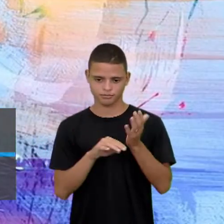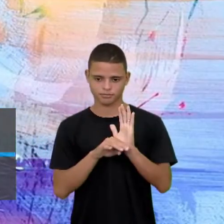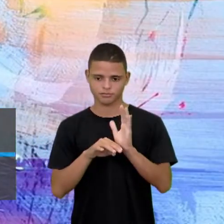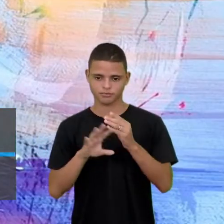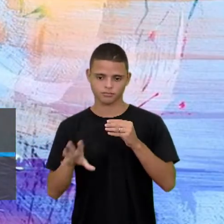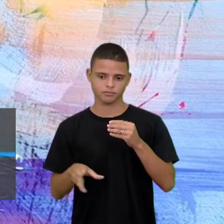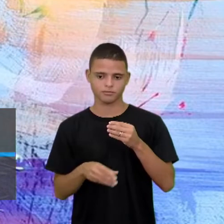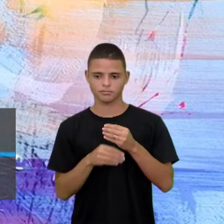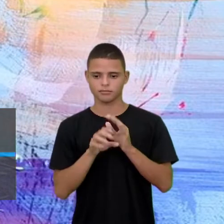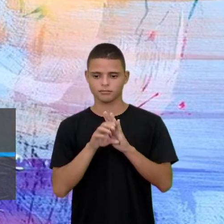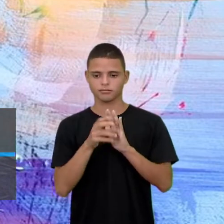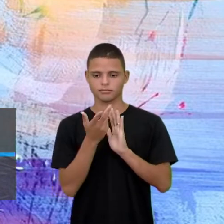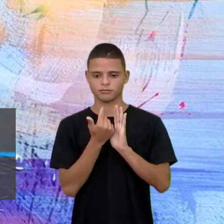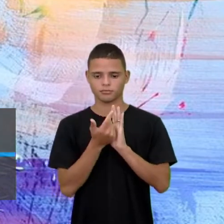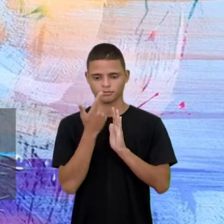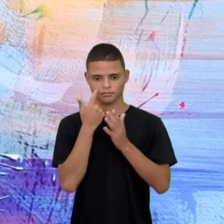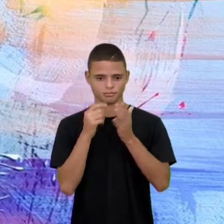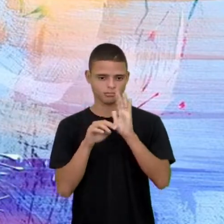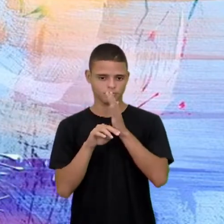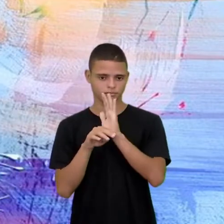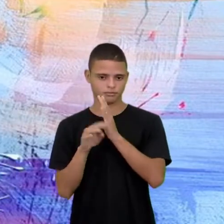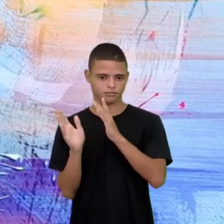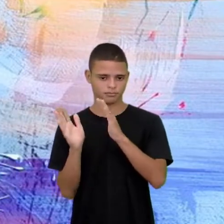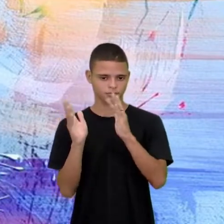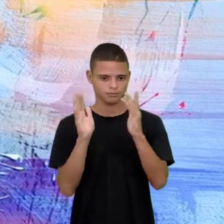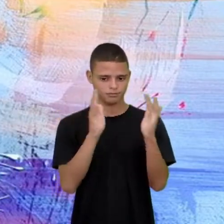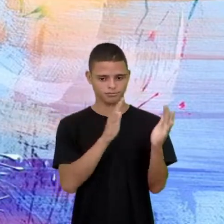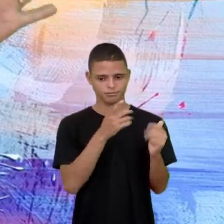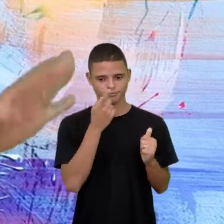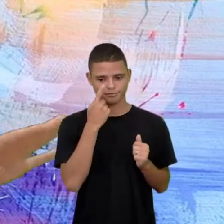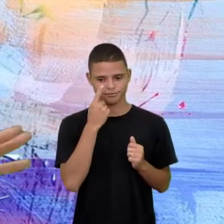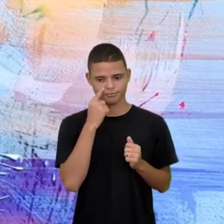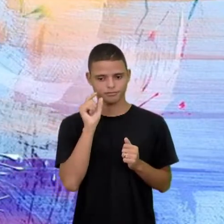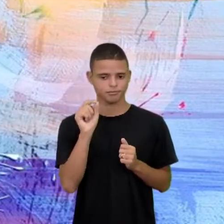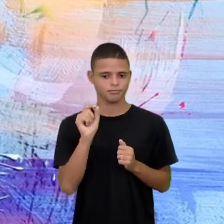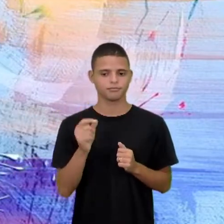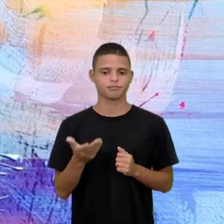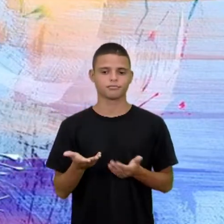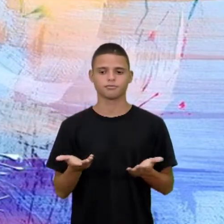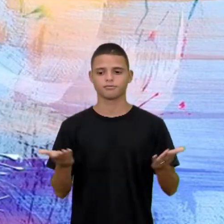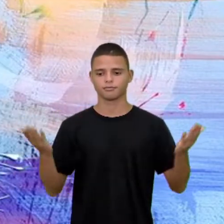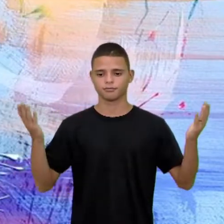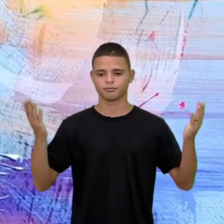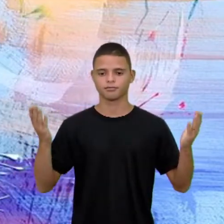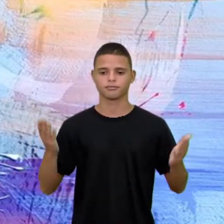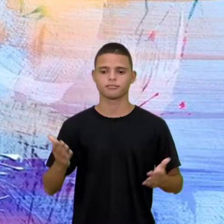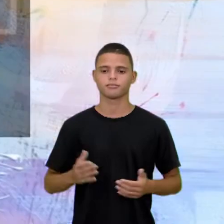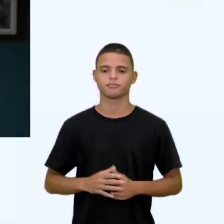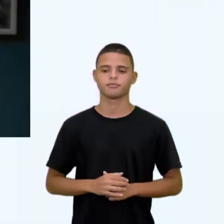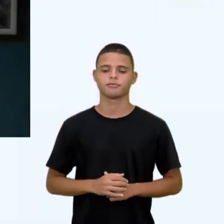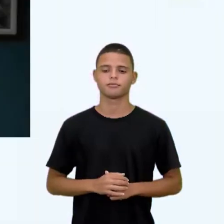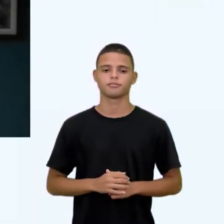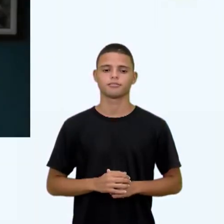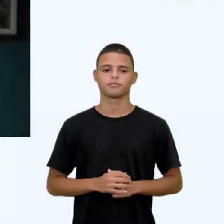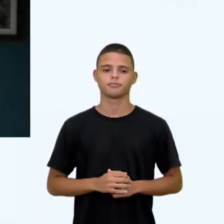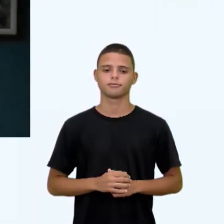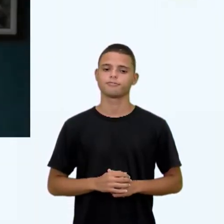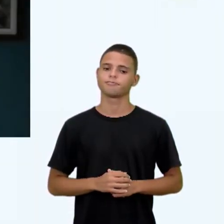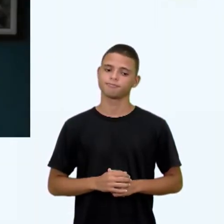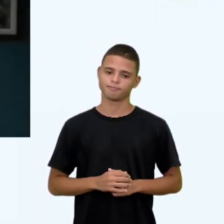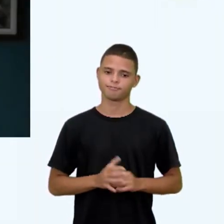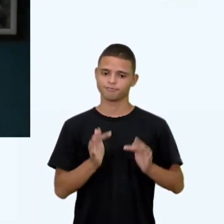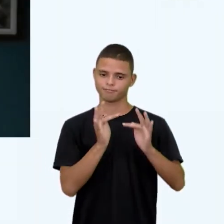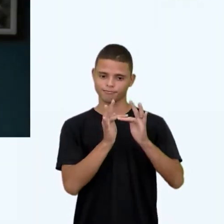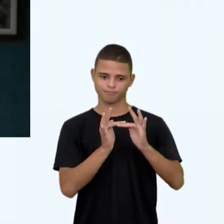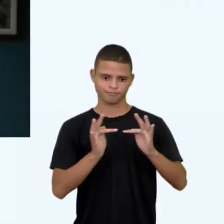nosso conceito de design. Vamos ver se agora a gente sai desse campo aí do nada. Olha só. Opa, por favor. Essa frase, se